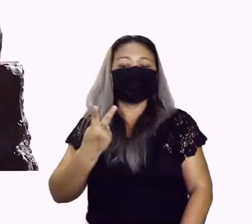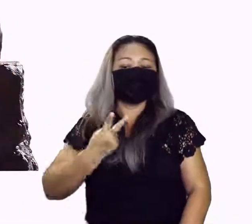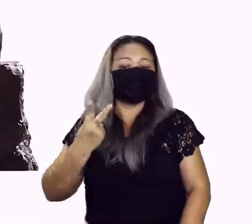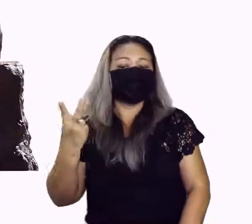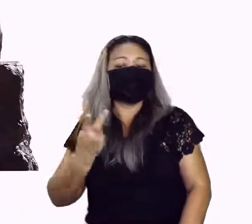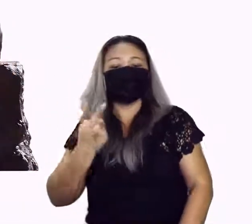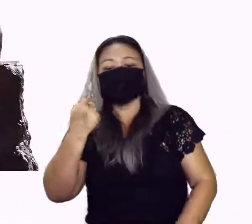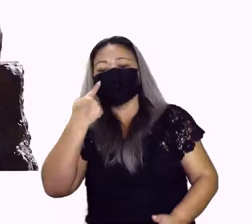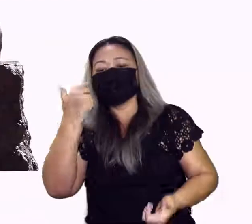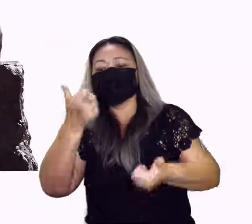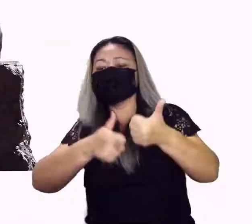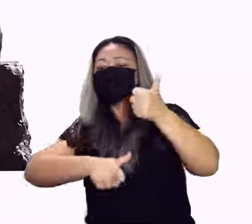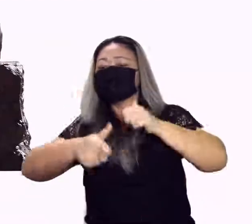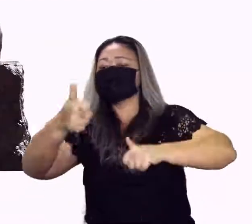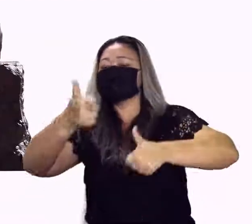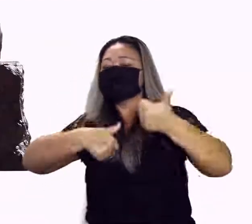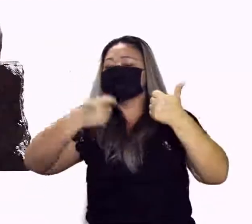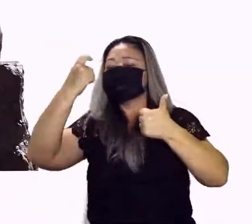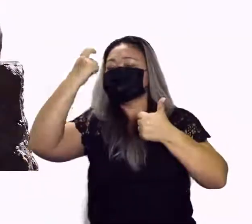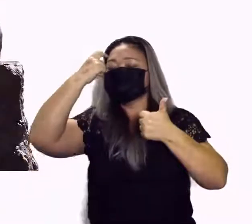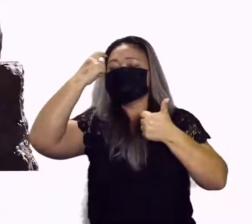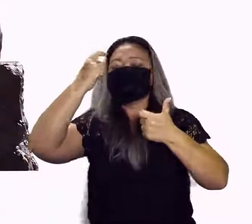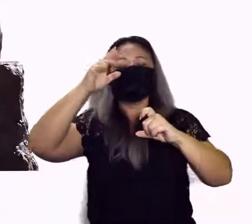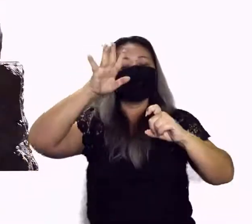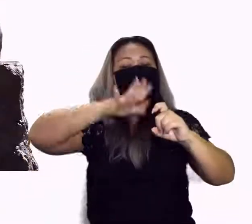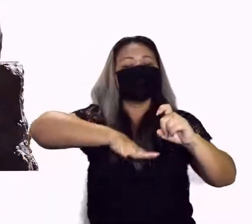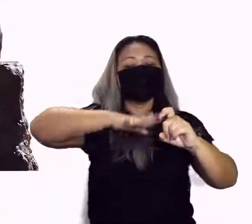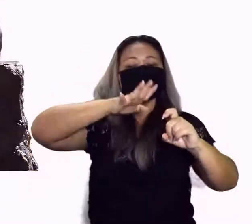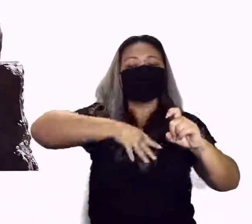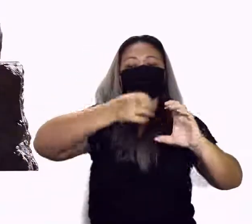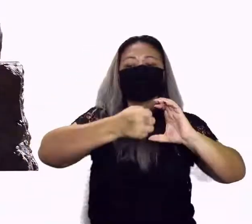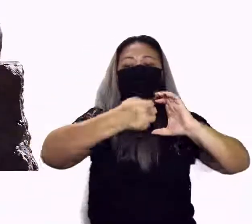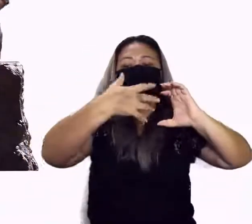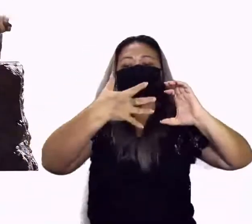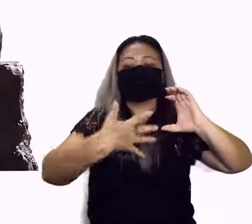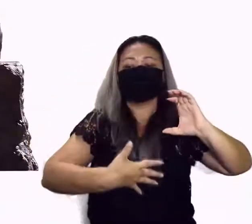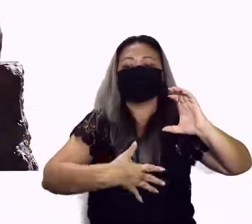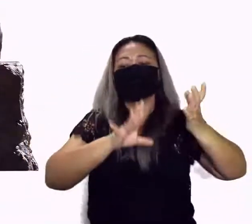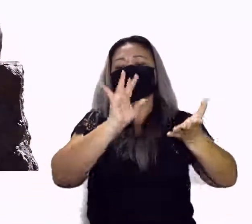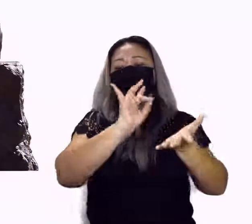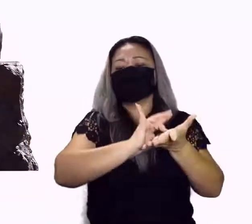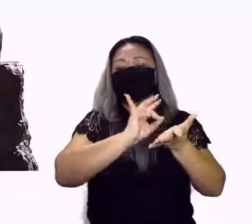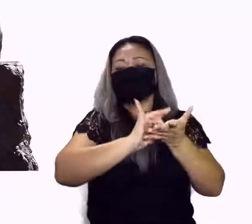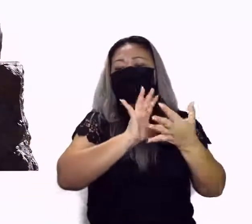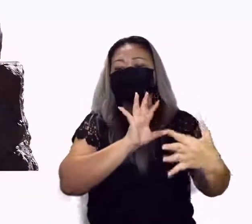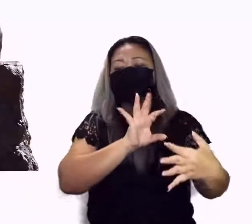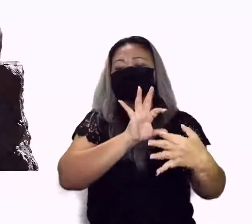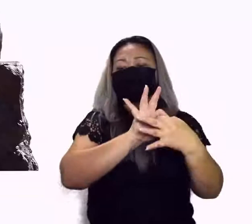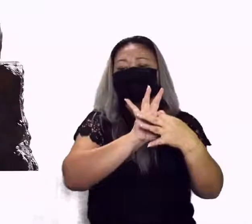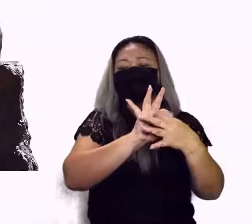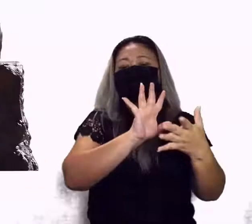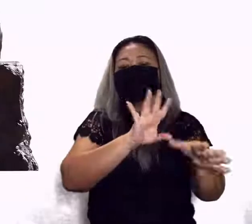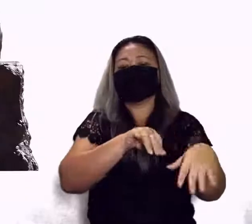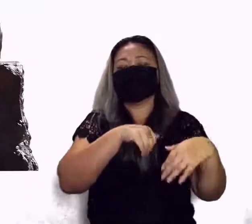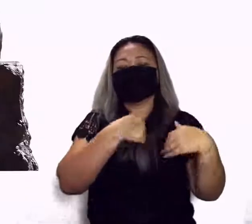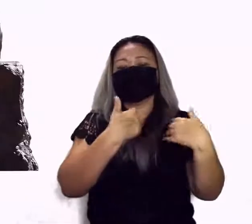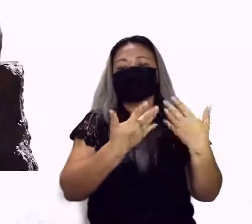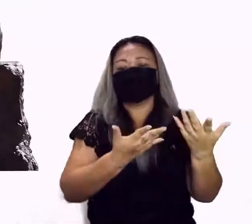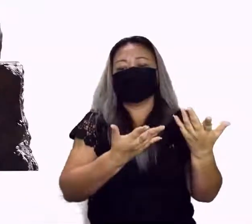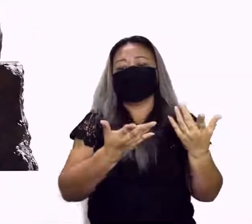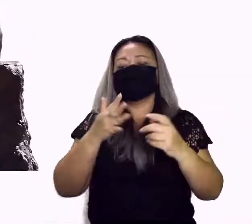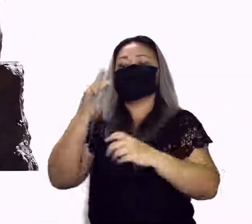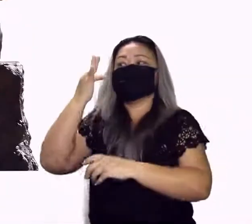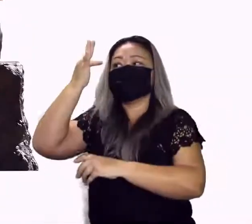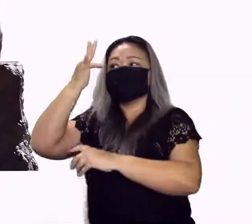vamos analisar um pouco sobre o pensamento mítico, suas características, né, as verdades que o cercam. E